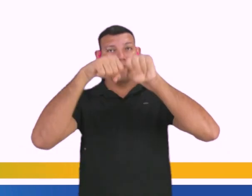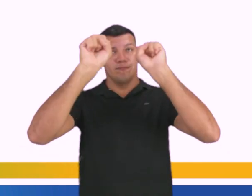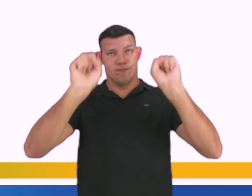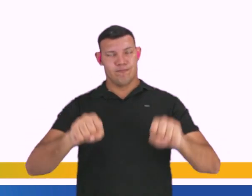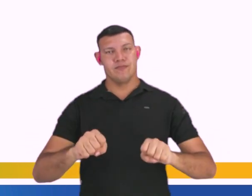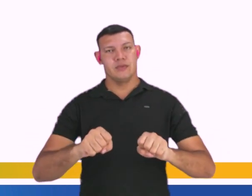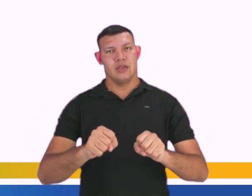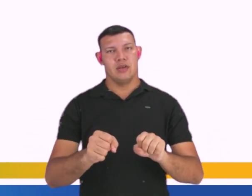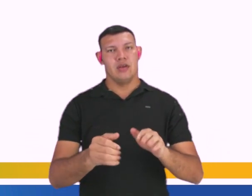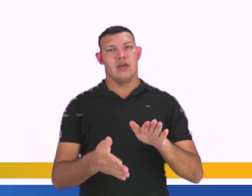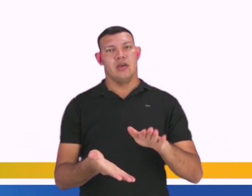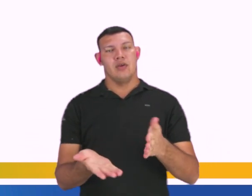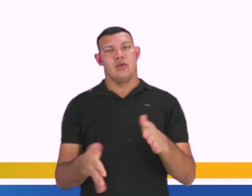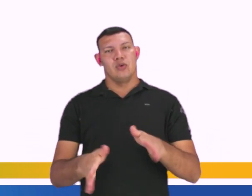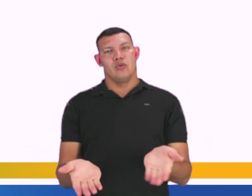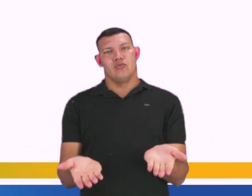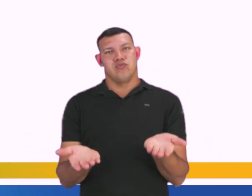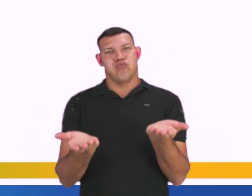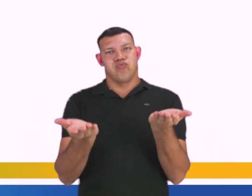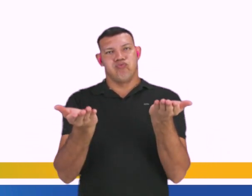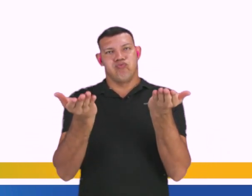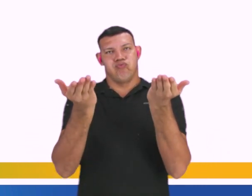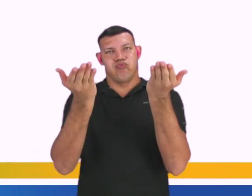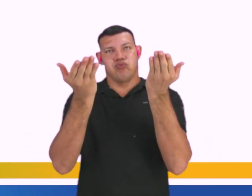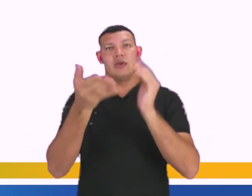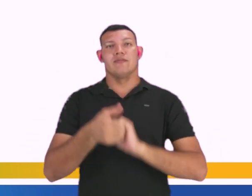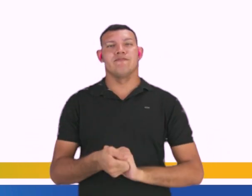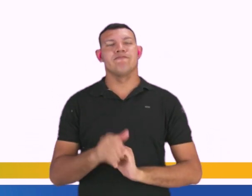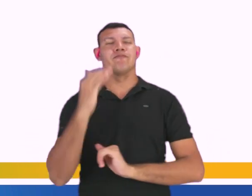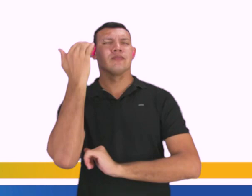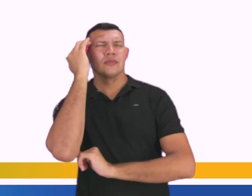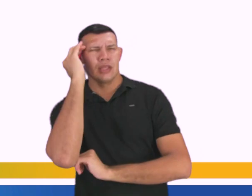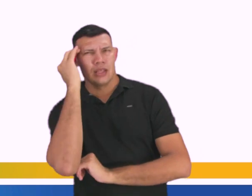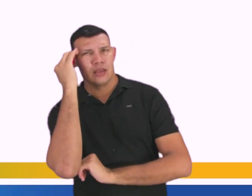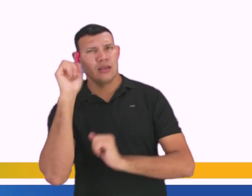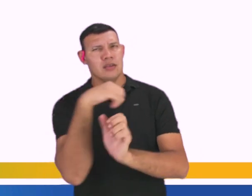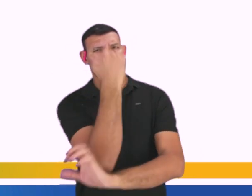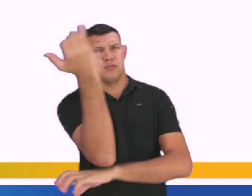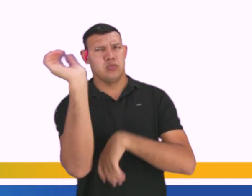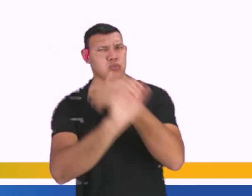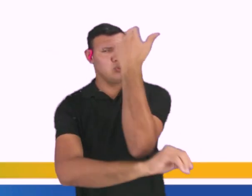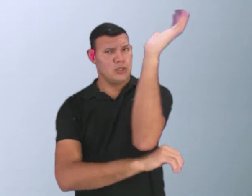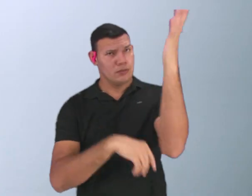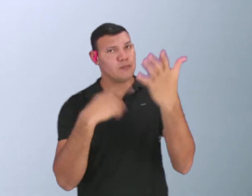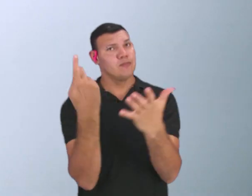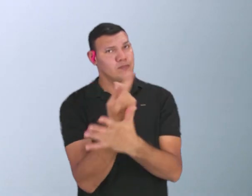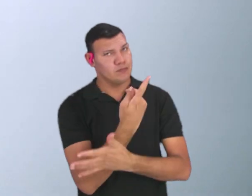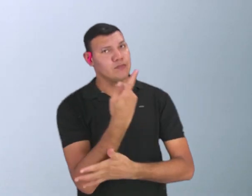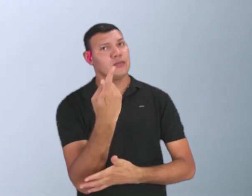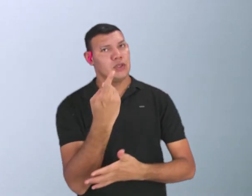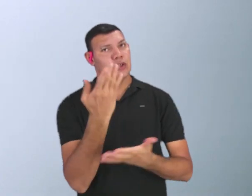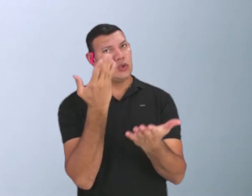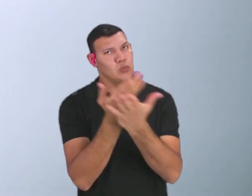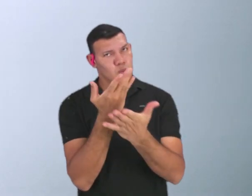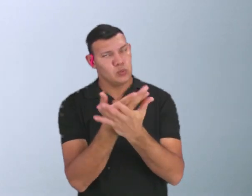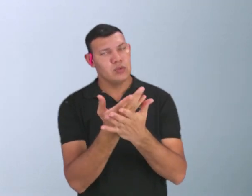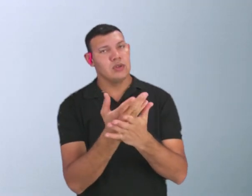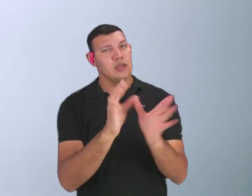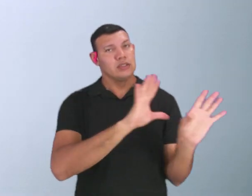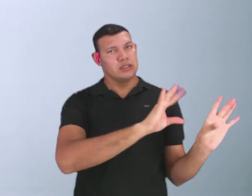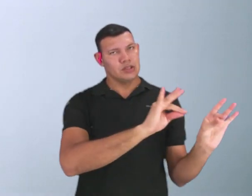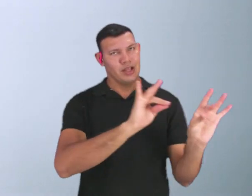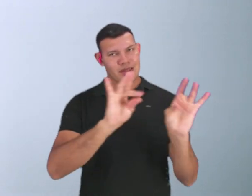hidráulicos e força em corpos submersos. Então, dá para entender como ocorre na natureza também, mas inclusive o estudo dos fluidos